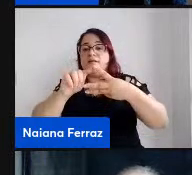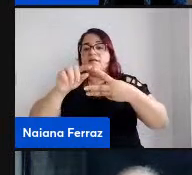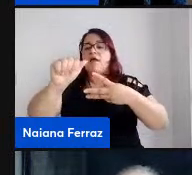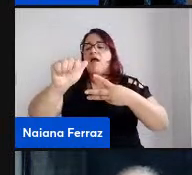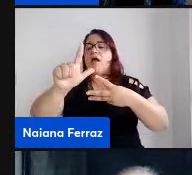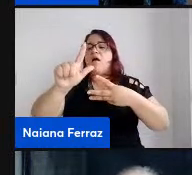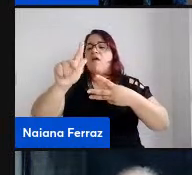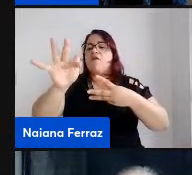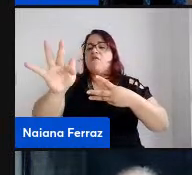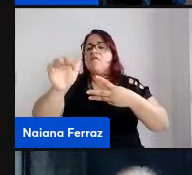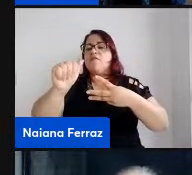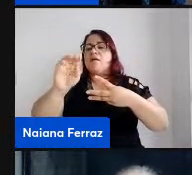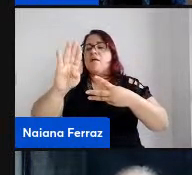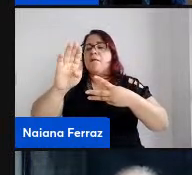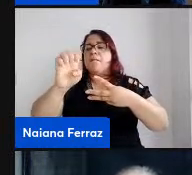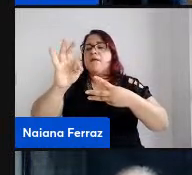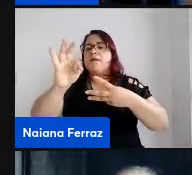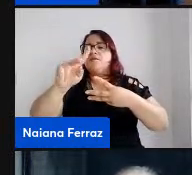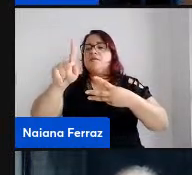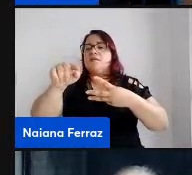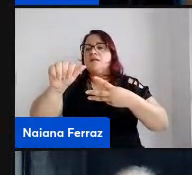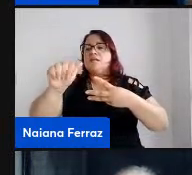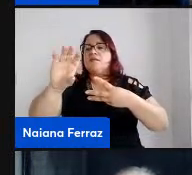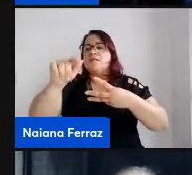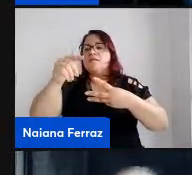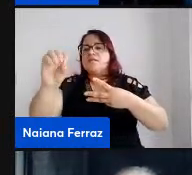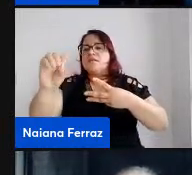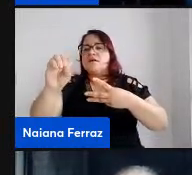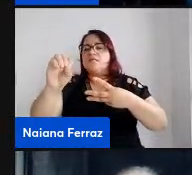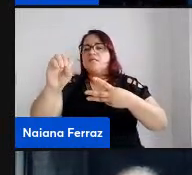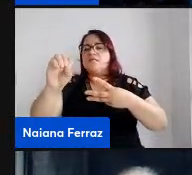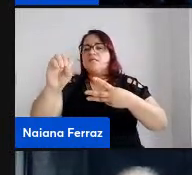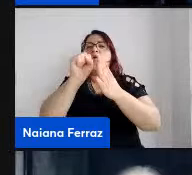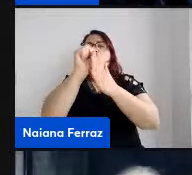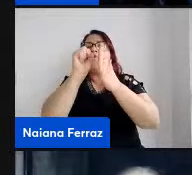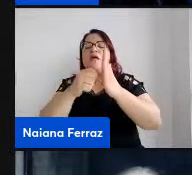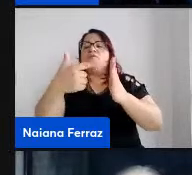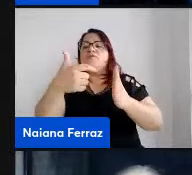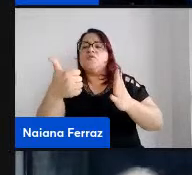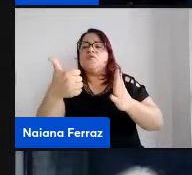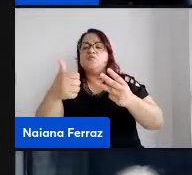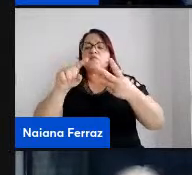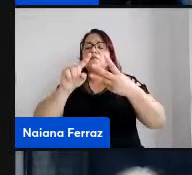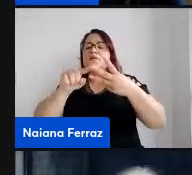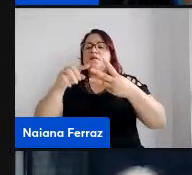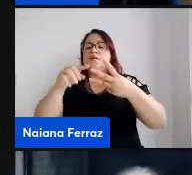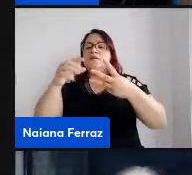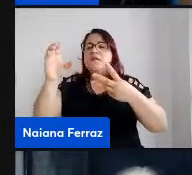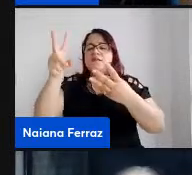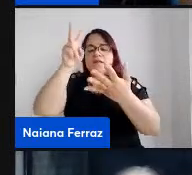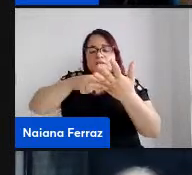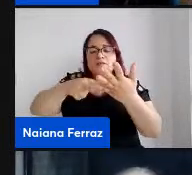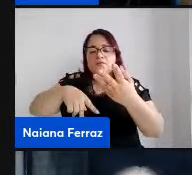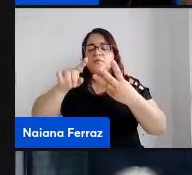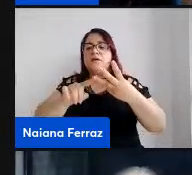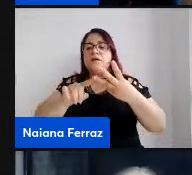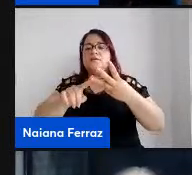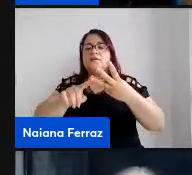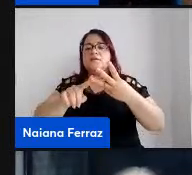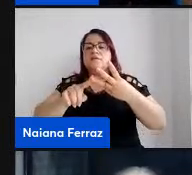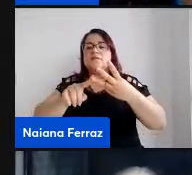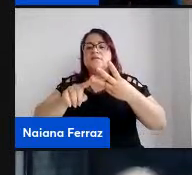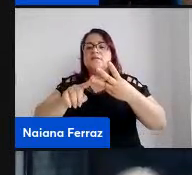alfabetização do século XXI, ciência da leitura, contribuições mais específicas